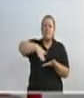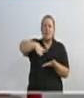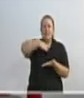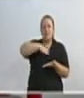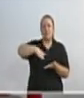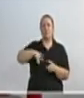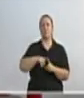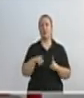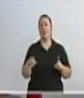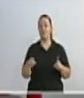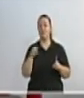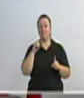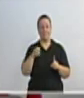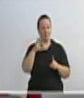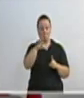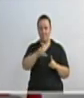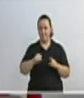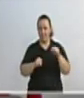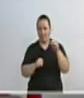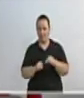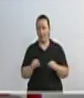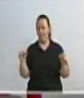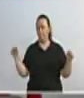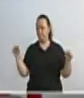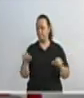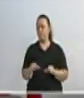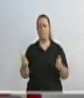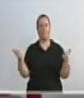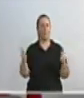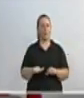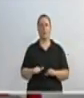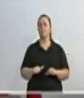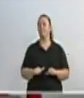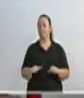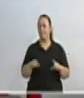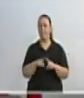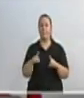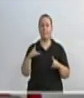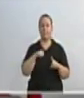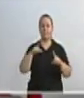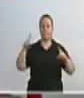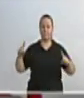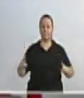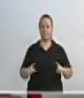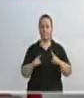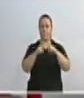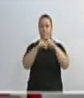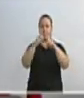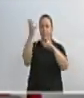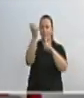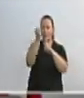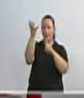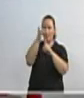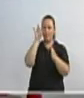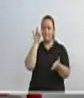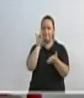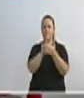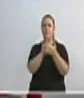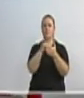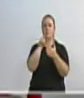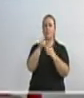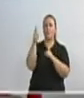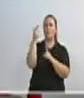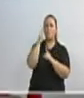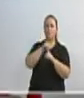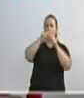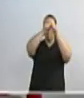atende algumas famílias daquela região, mas é a fixa, de grande porte, né, de grande alcance, que a gente precisa para